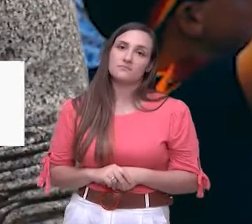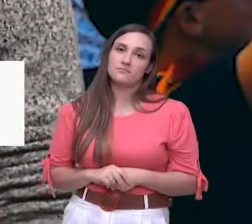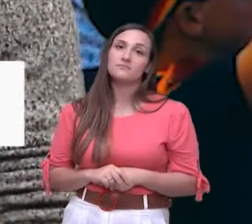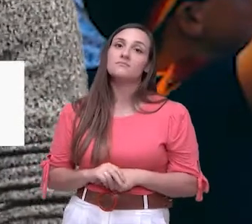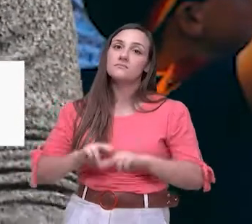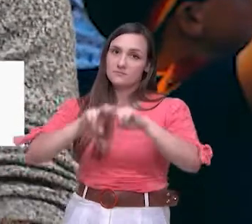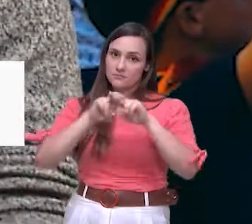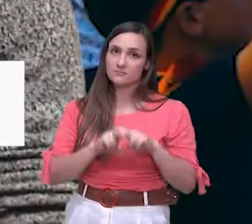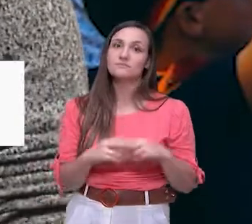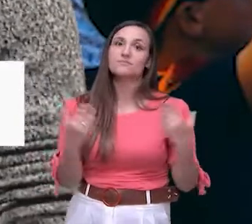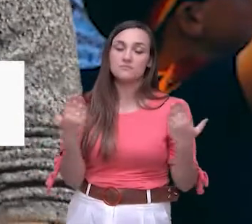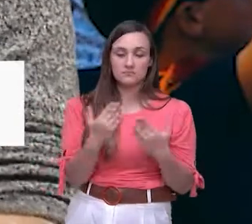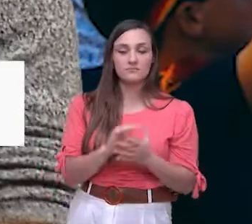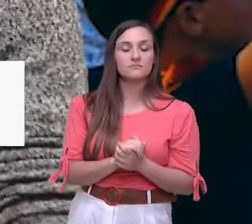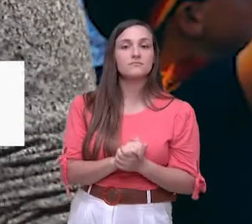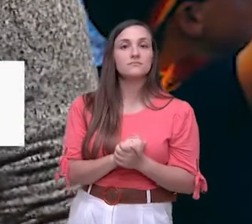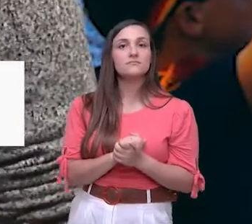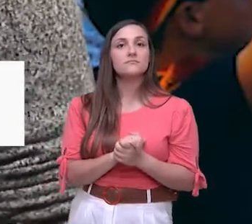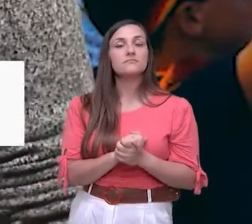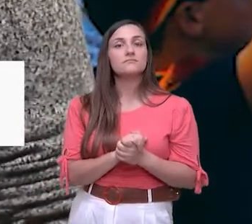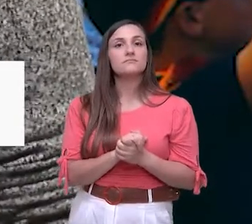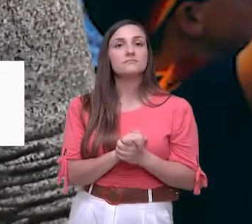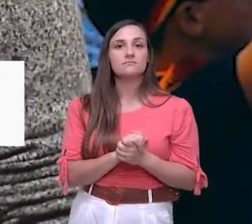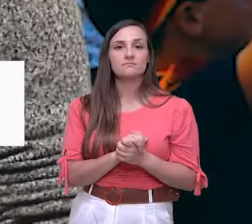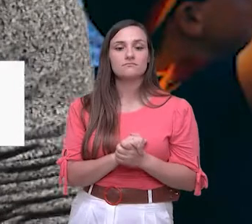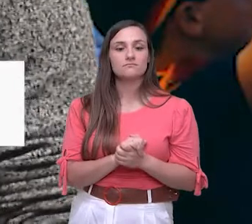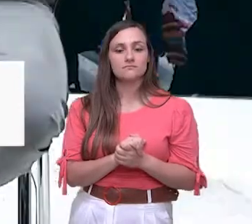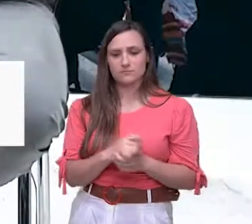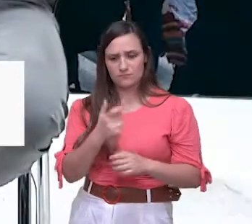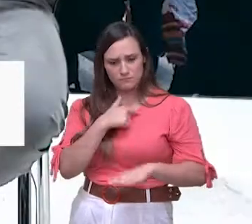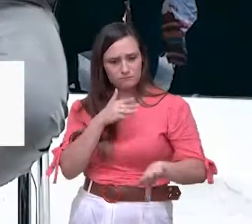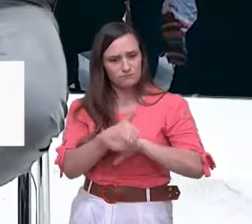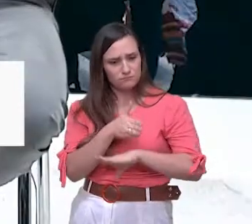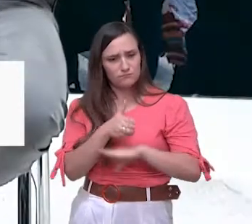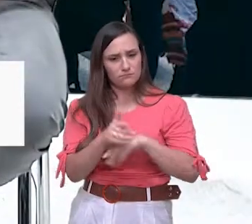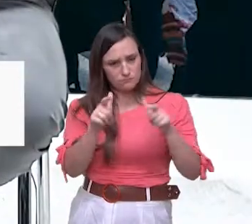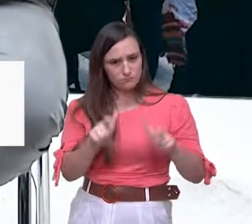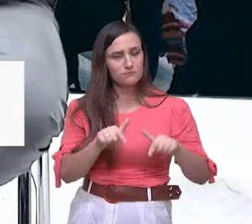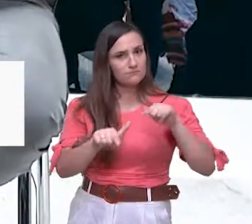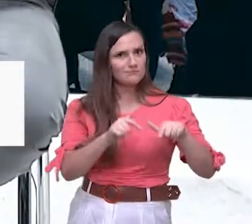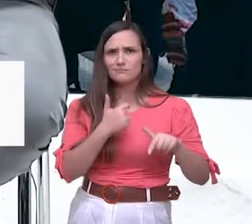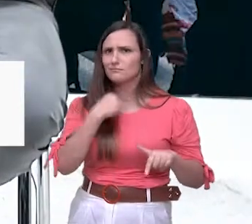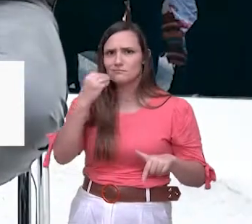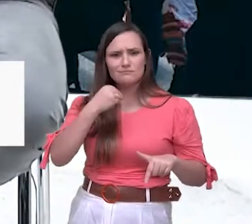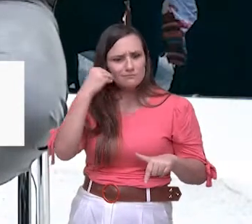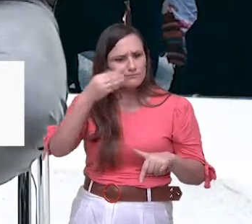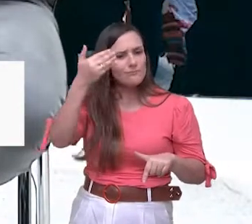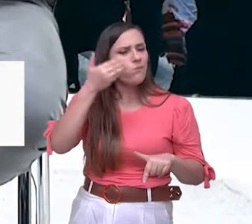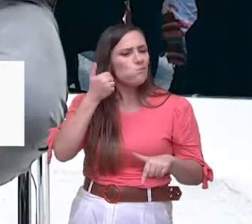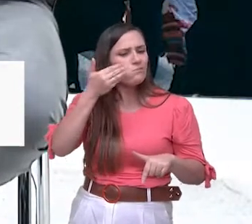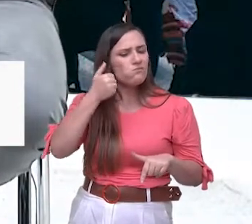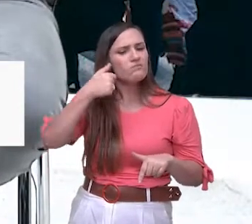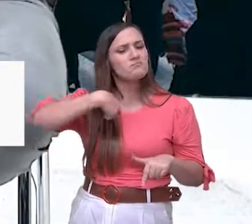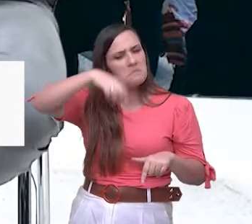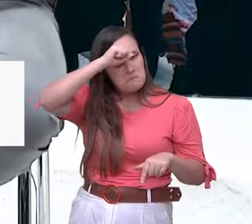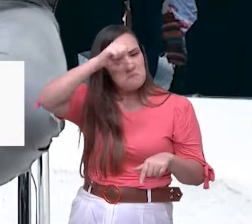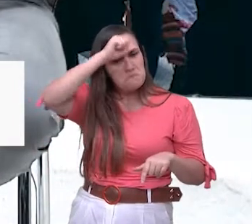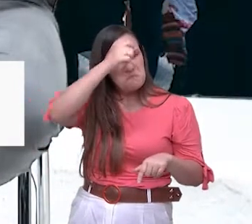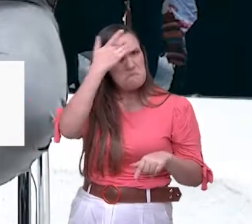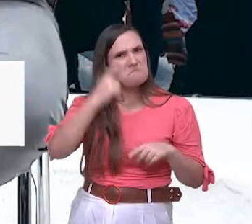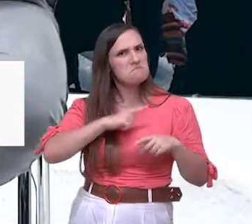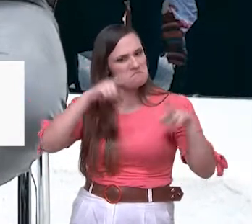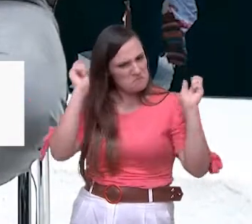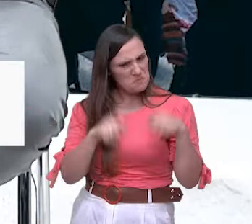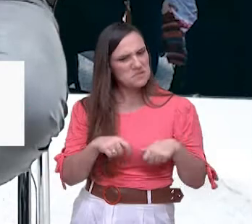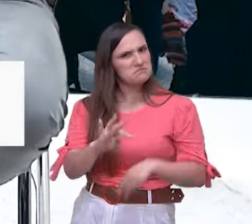indo pode dizer que todos os dias que eu vou para o meus parte do trabalho eu aprendo e eu aprendo com pessoas super competentes